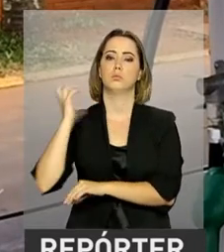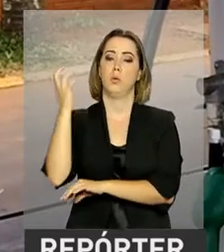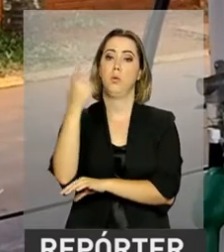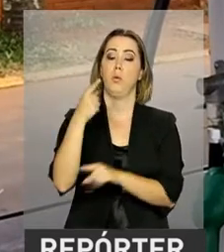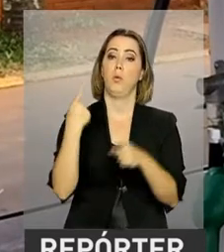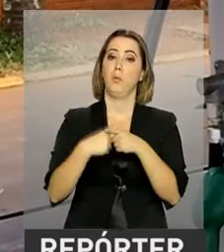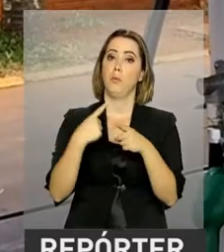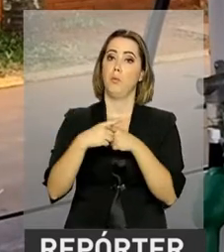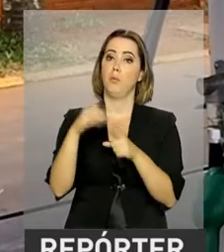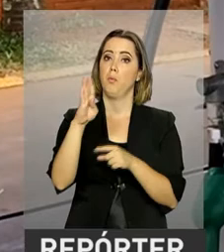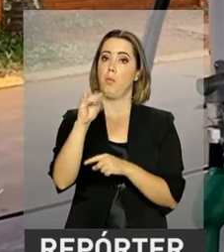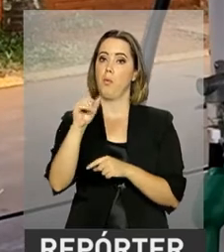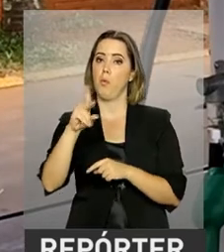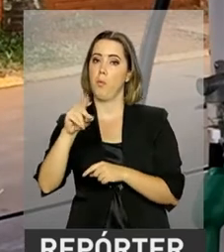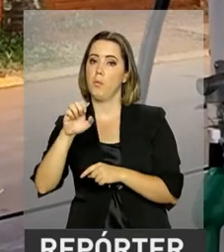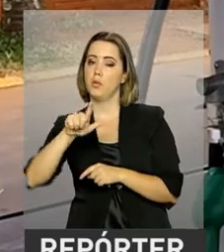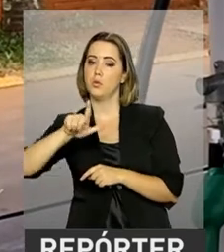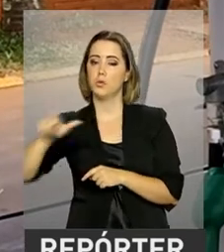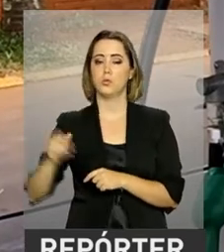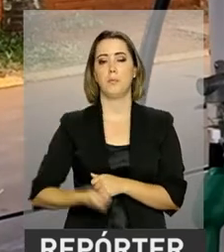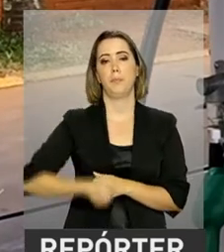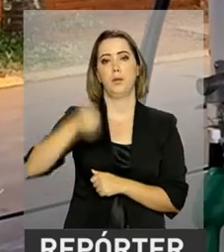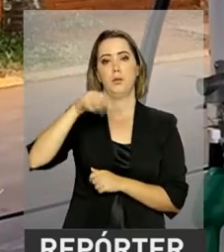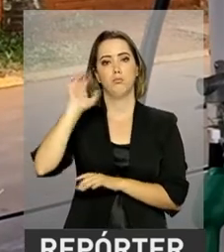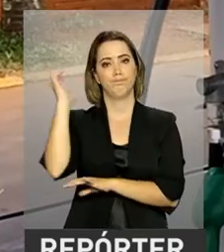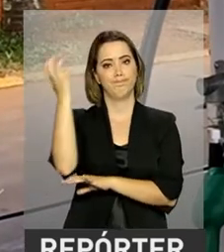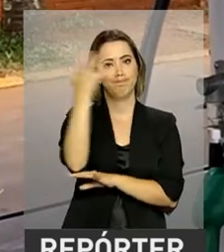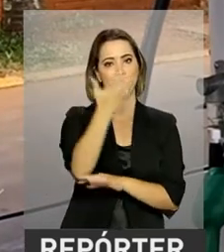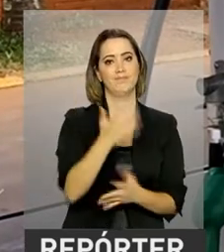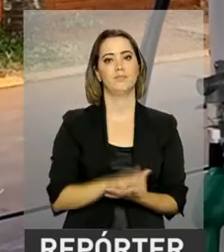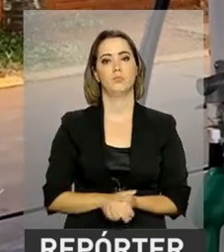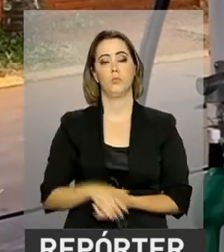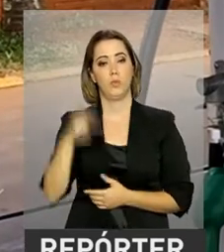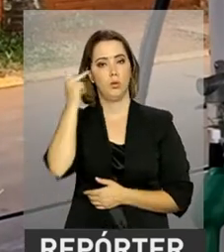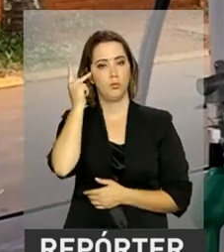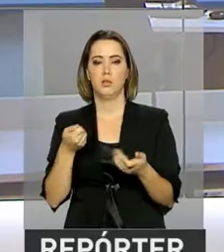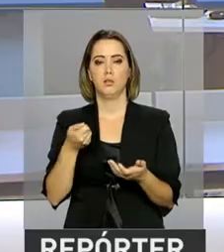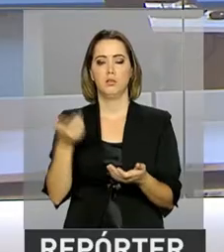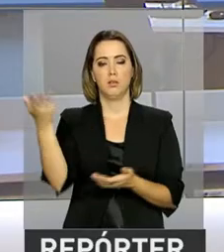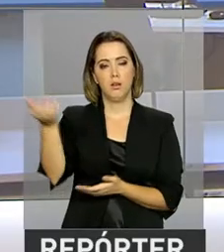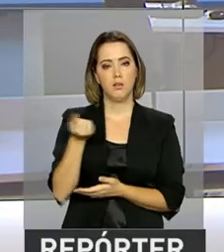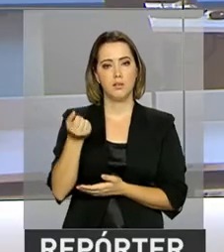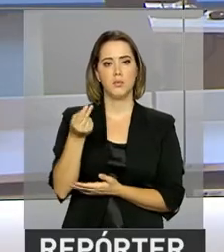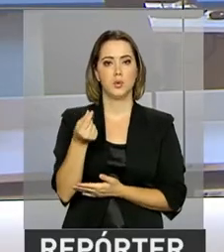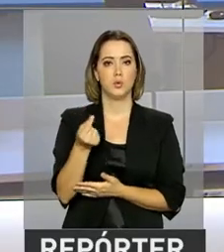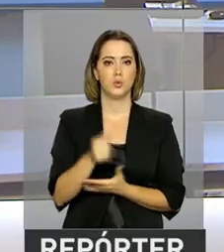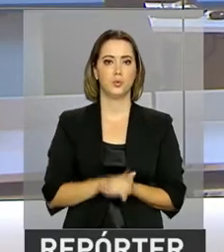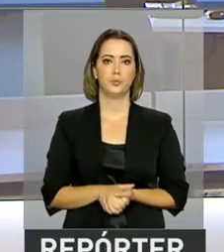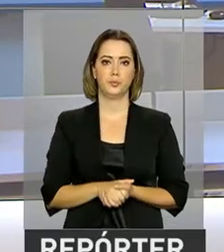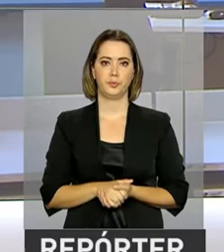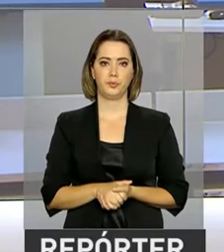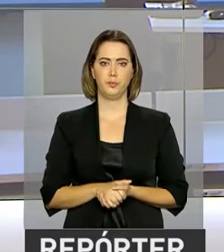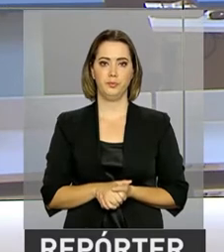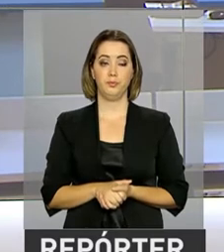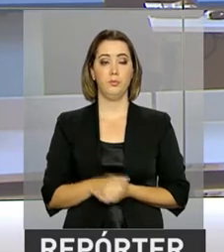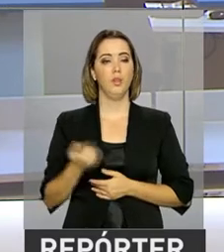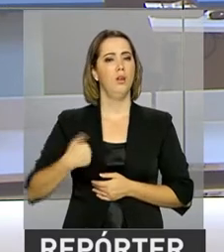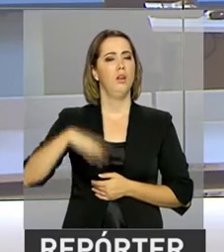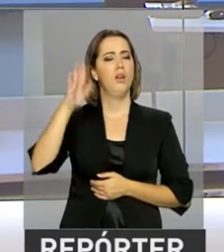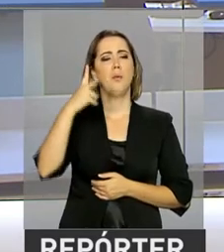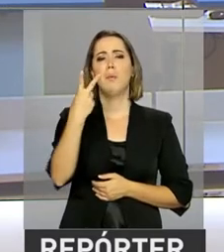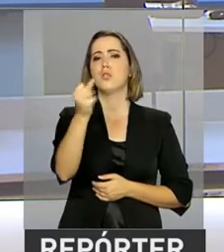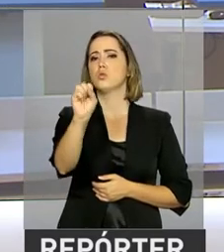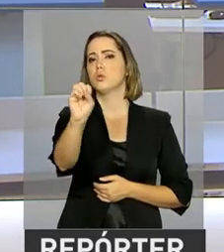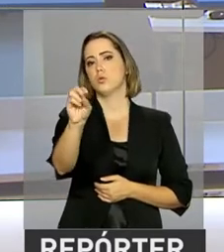é menos poluente que o diesel convencional de são paulo josé luiz filho e mais de 280